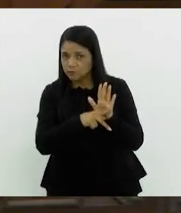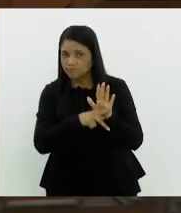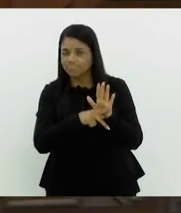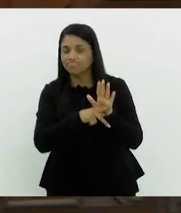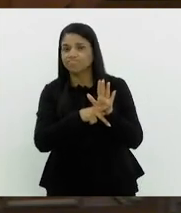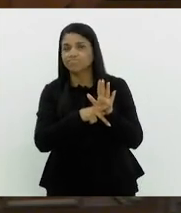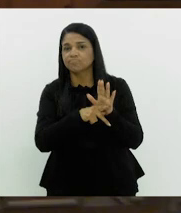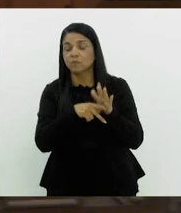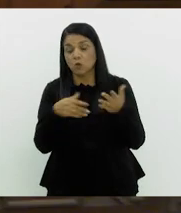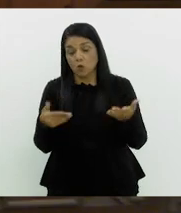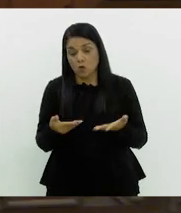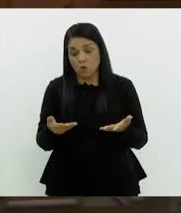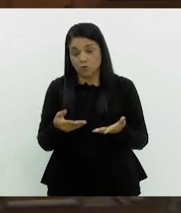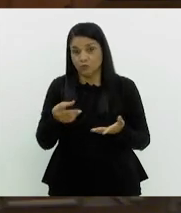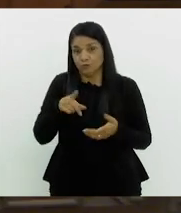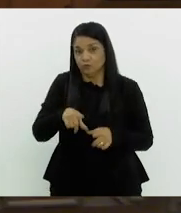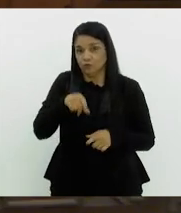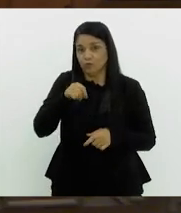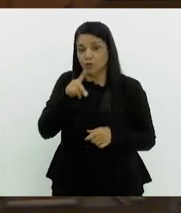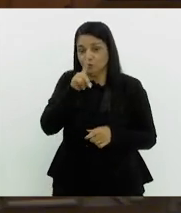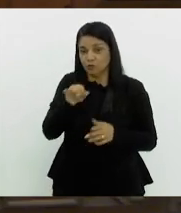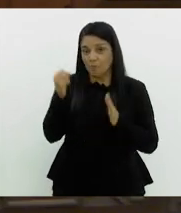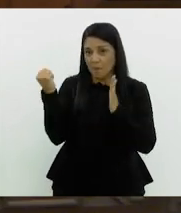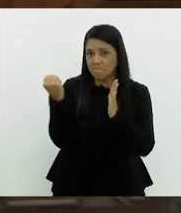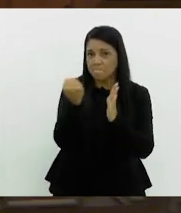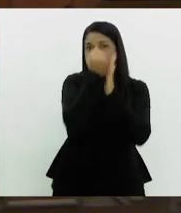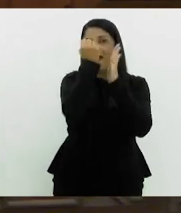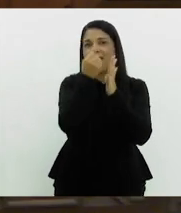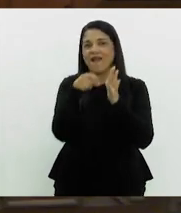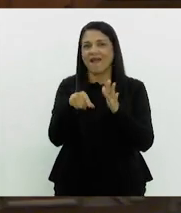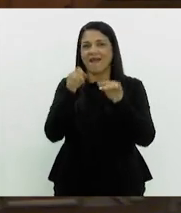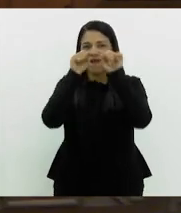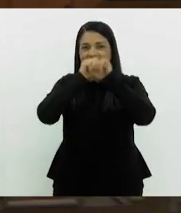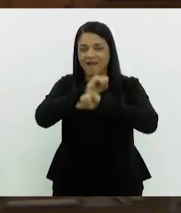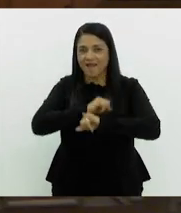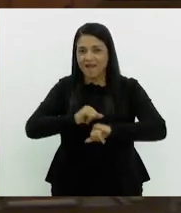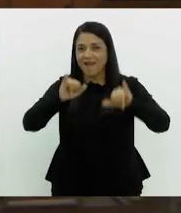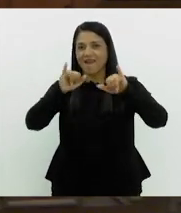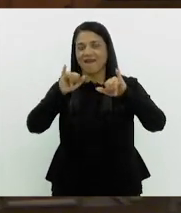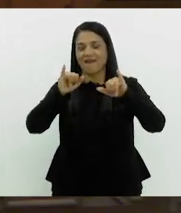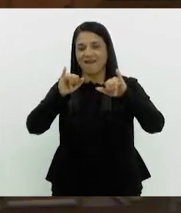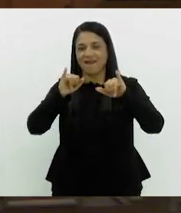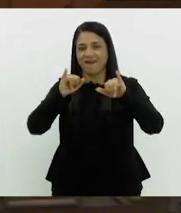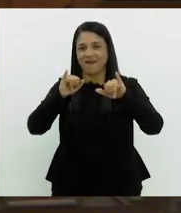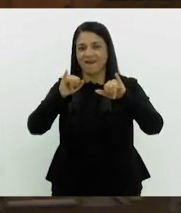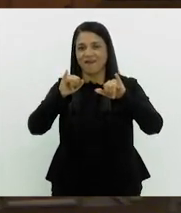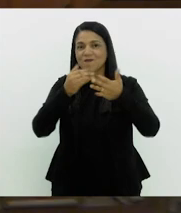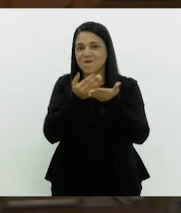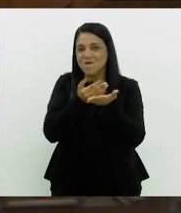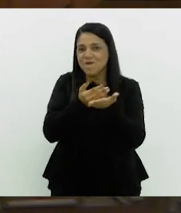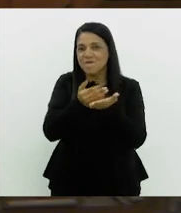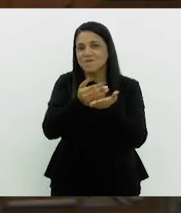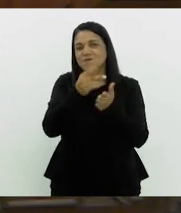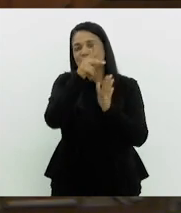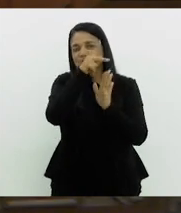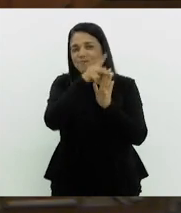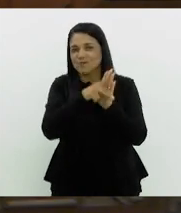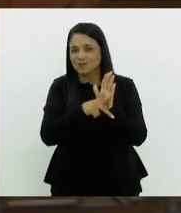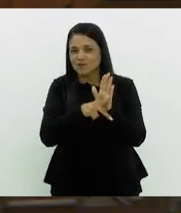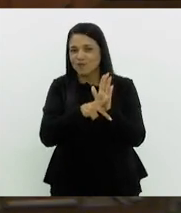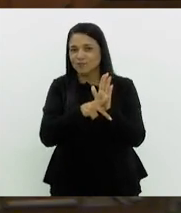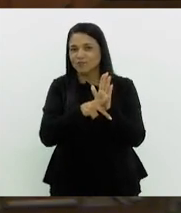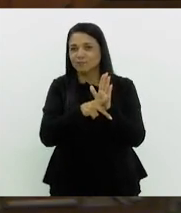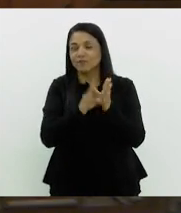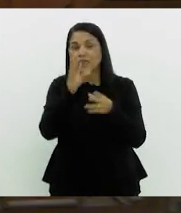o dia de hoje como marco para declarar aqui perante a casa o início desses projetos na fase